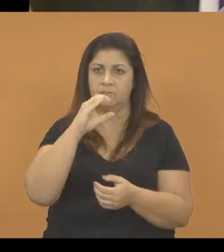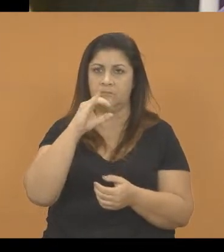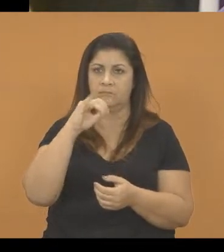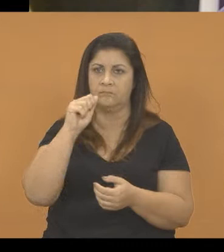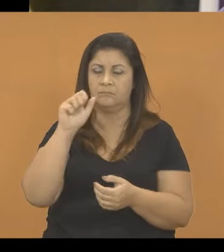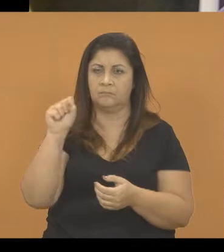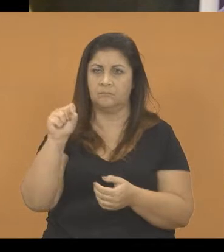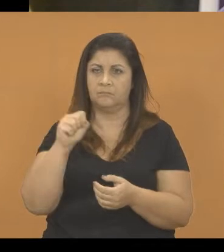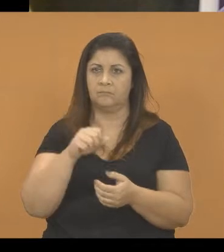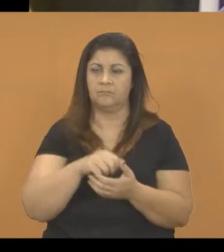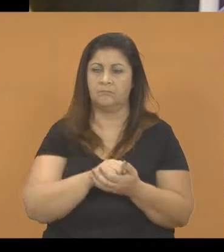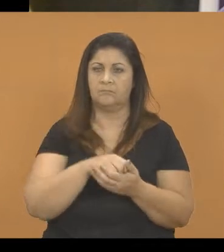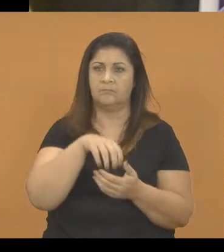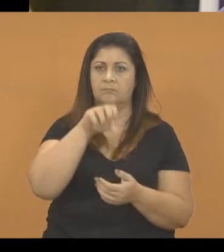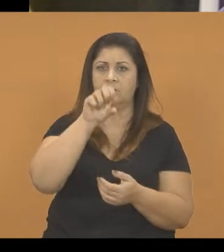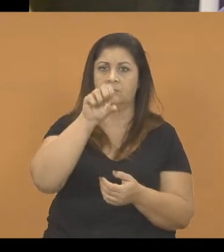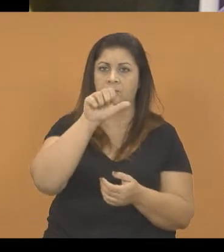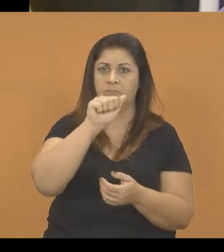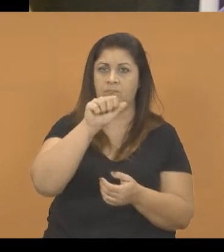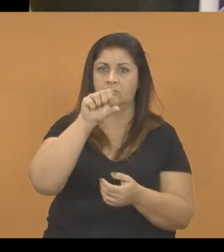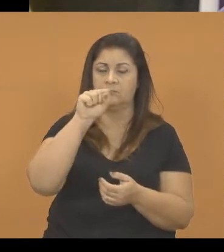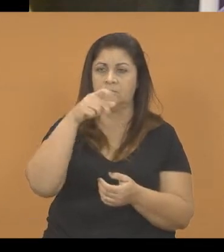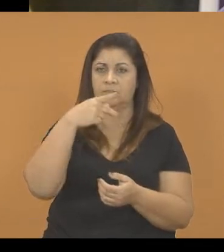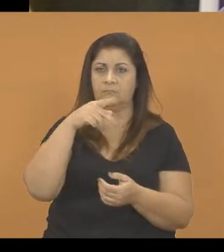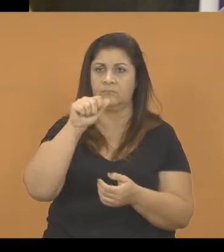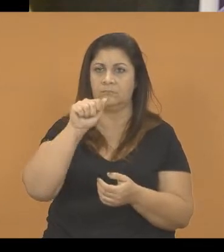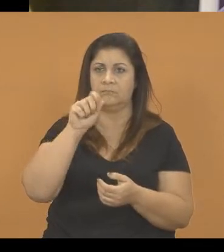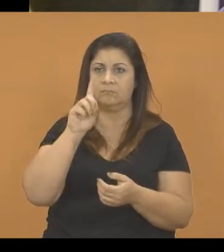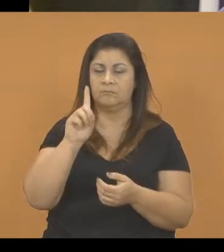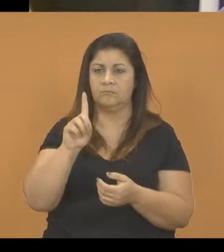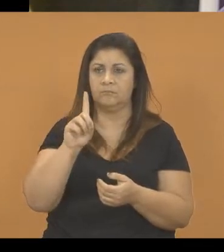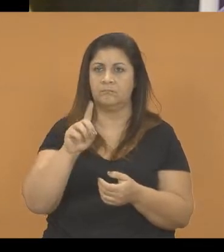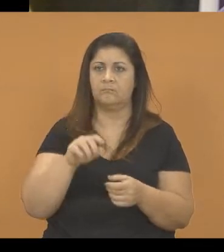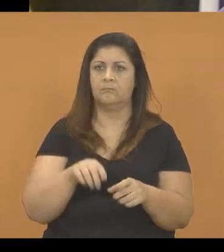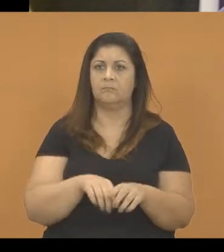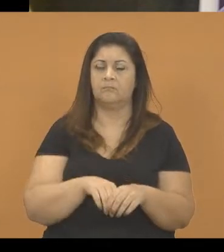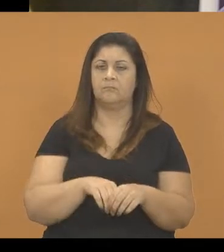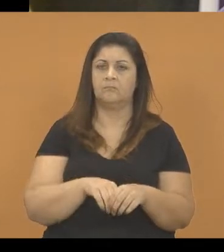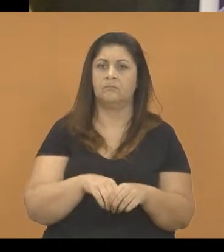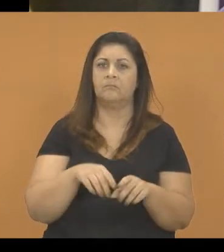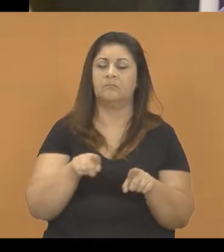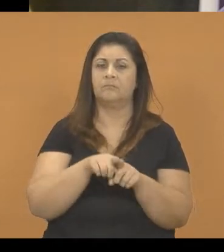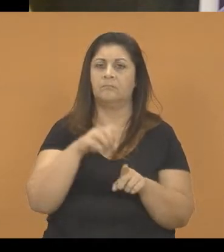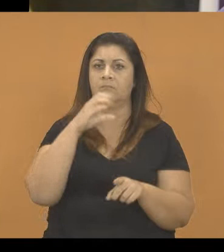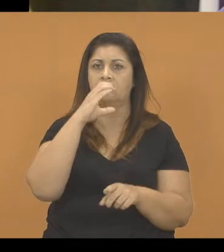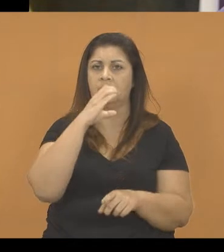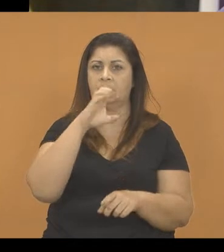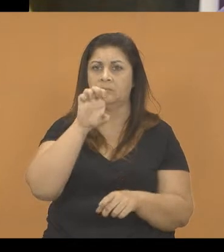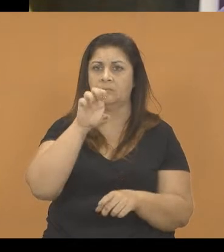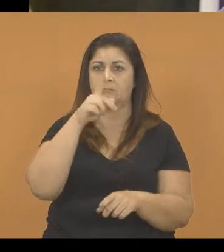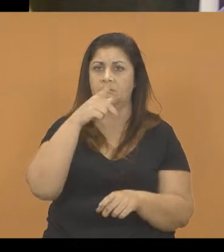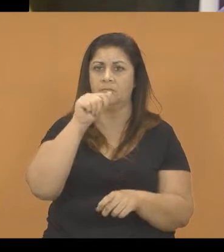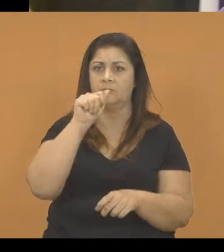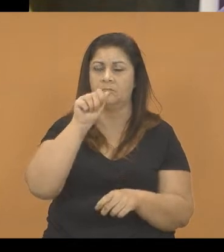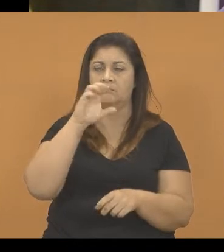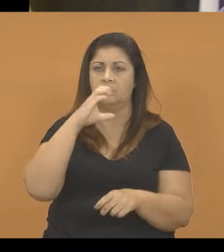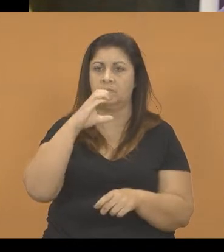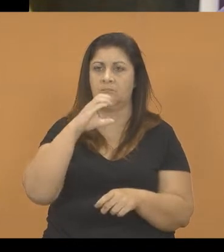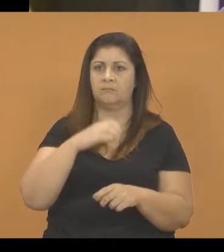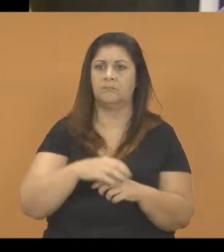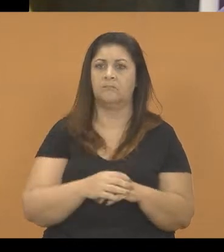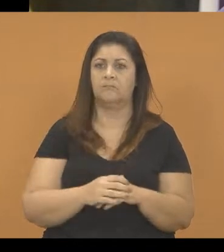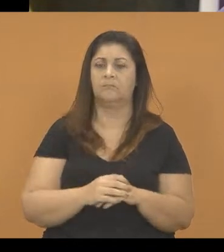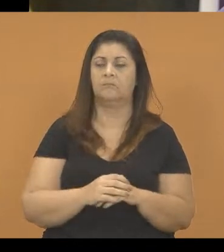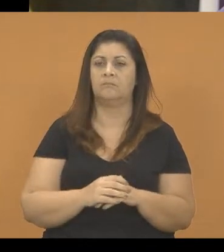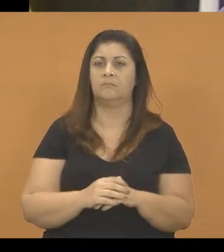o cepac são algumas entidades filantrópicas da nossa cidade tem mais 50 mil reais que a gente está